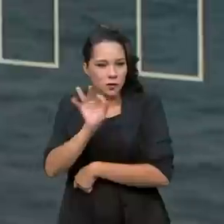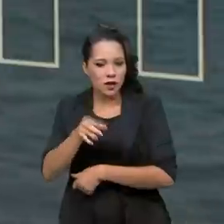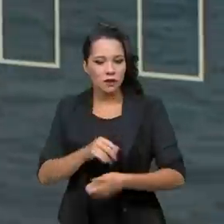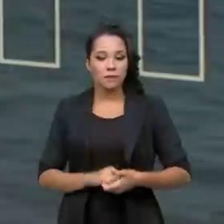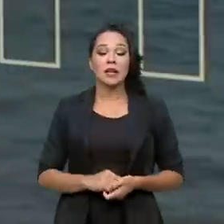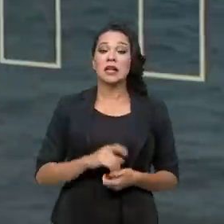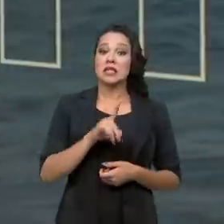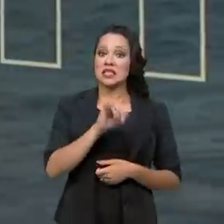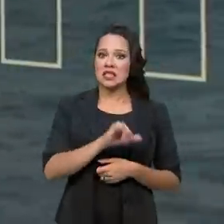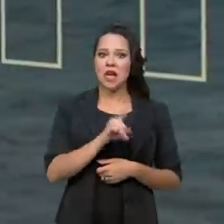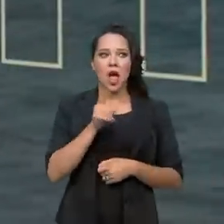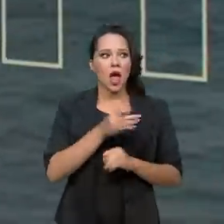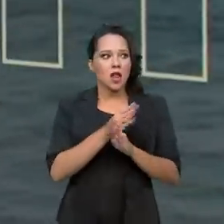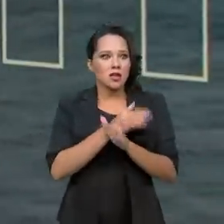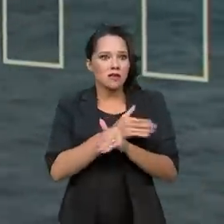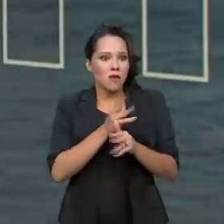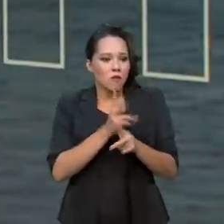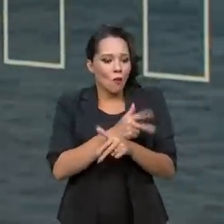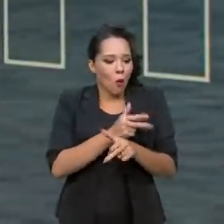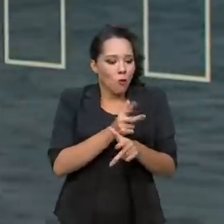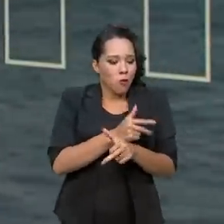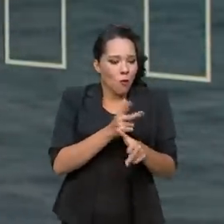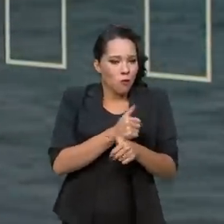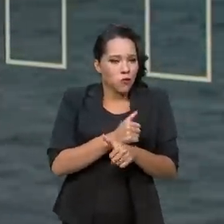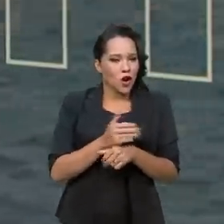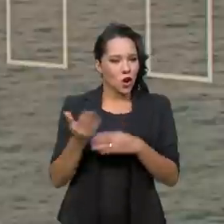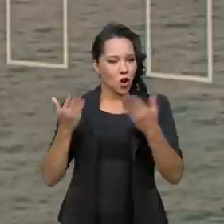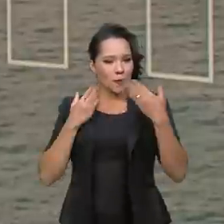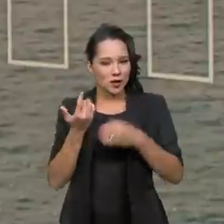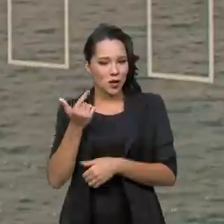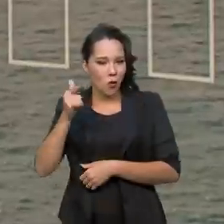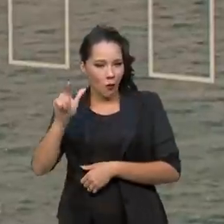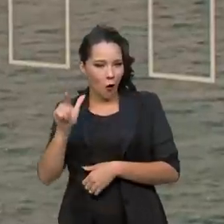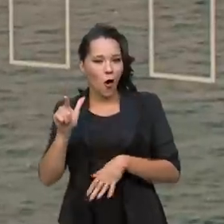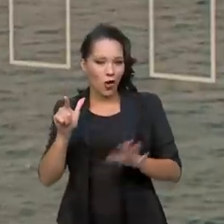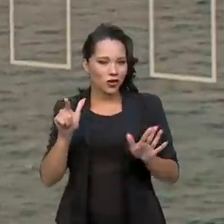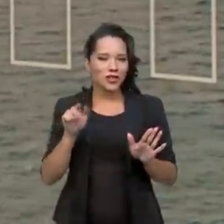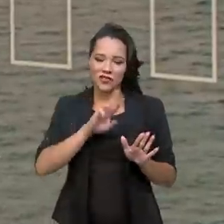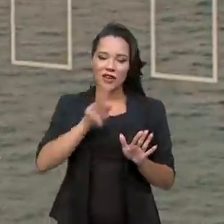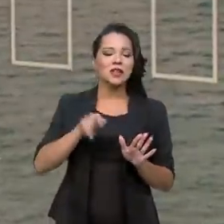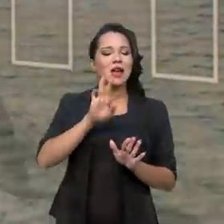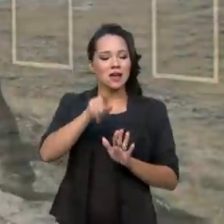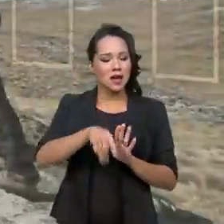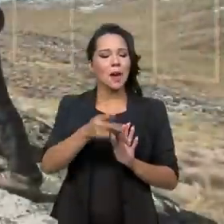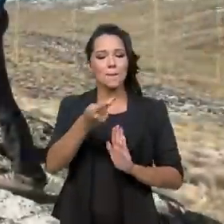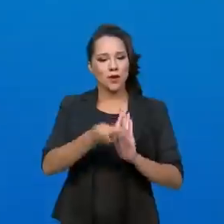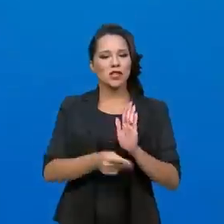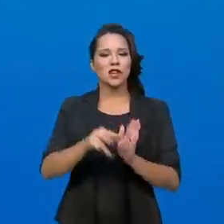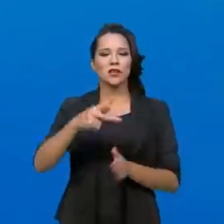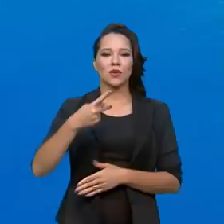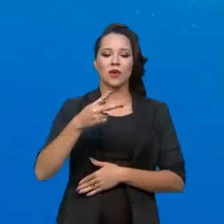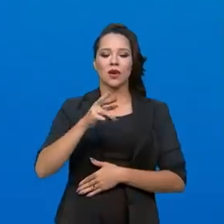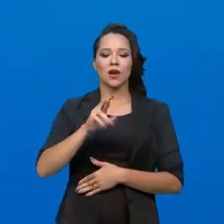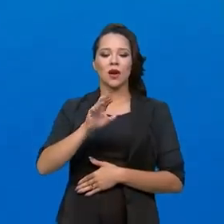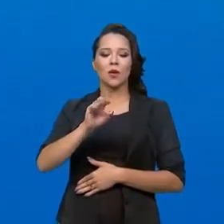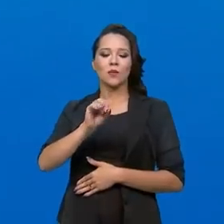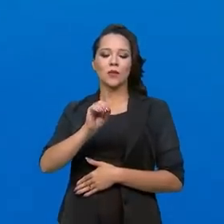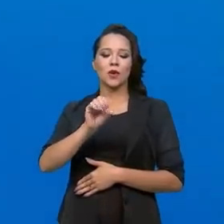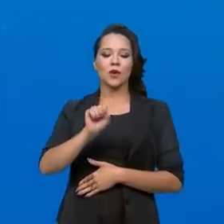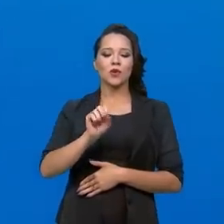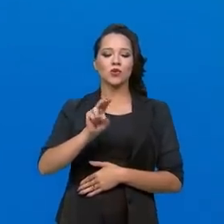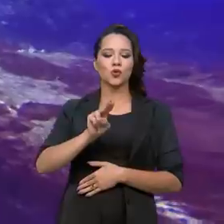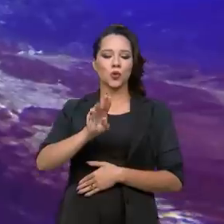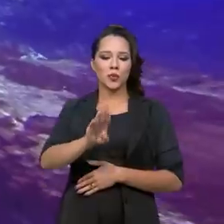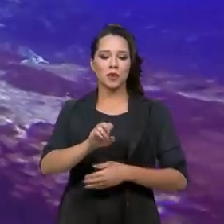capacidade de ocultação de um submarino convencional com propulsão nuclear... Que faz parte do PROSUB, né? Exatamente, é algo sem igual,